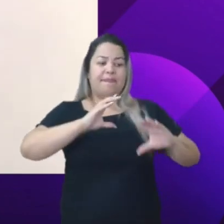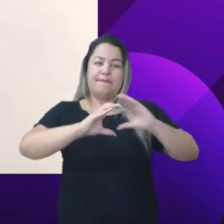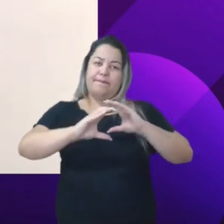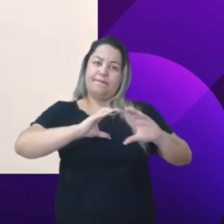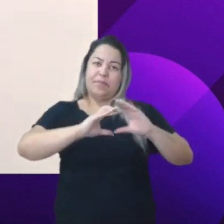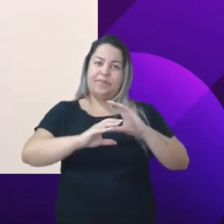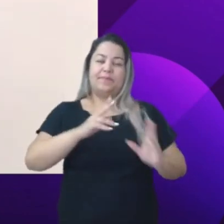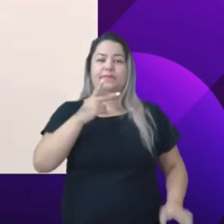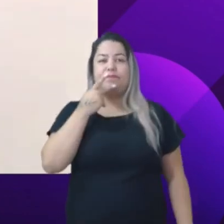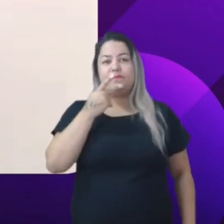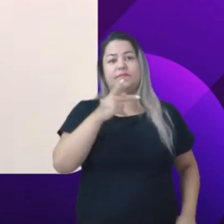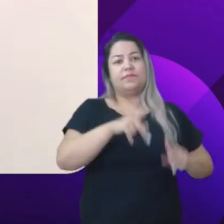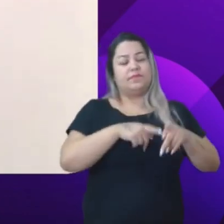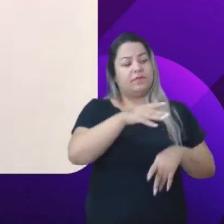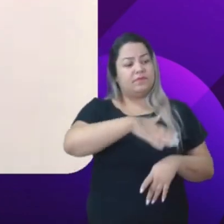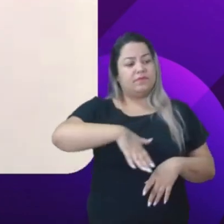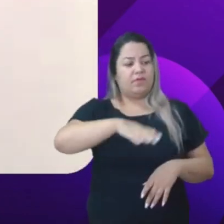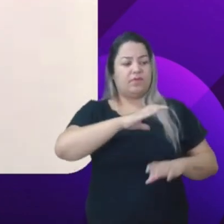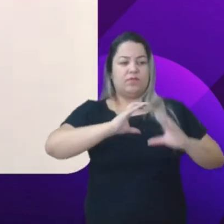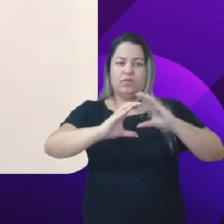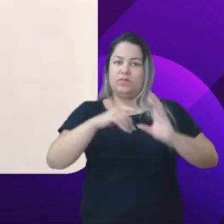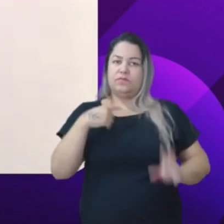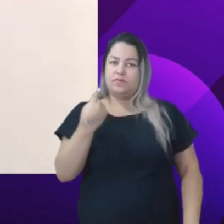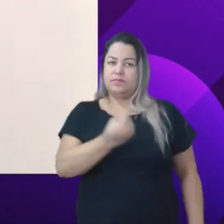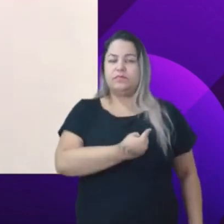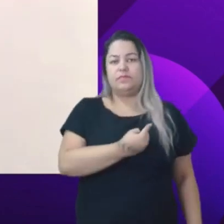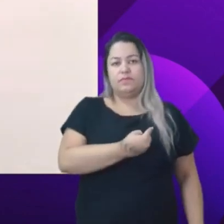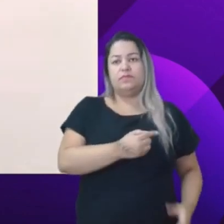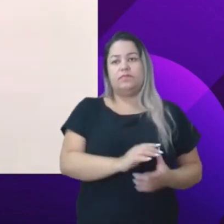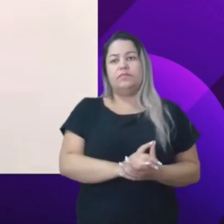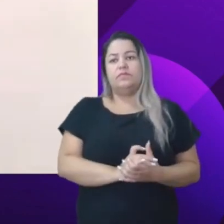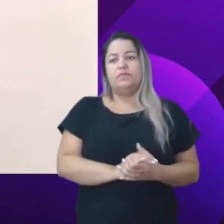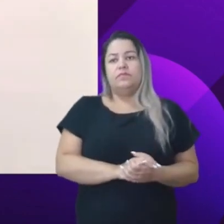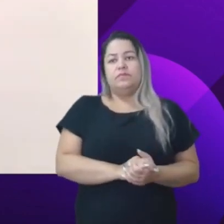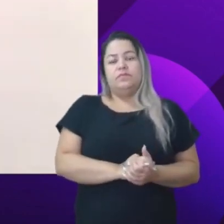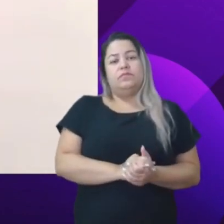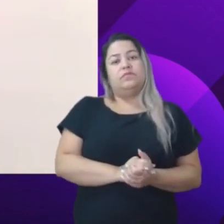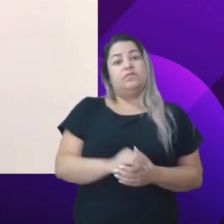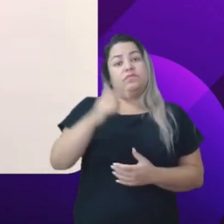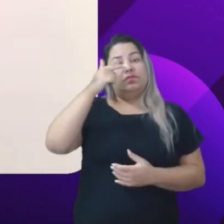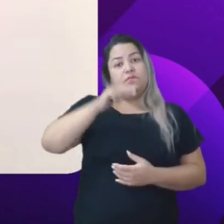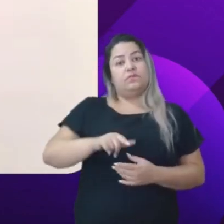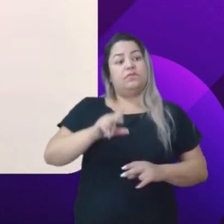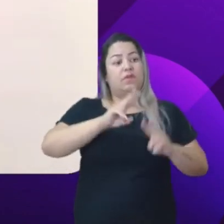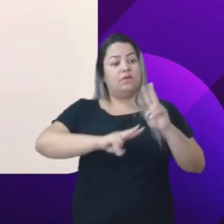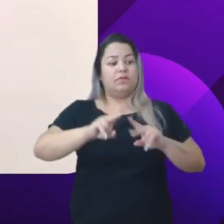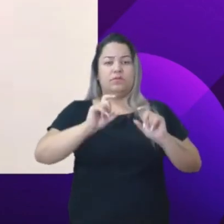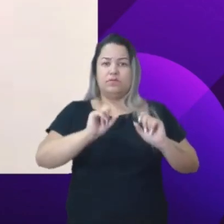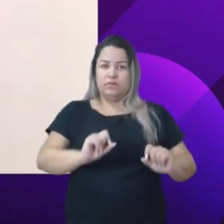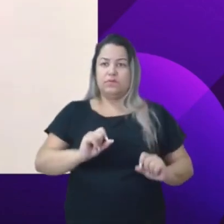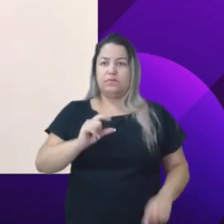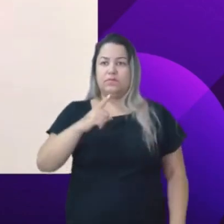comunicação, e eu digo popular, porque é uma comunicação de nós para nós mesmos, né? a gente consegue dar visibilidade